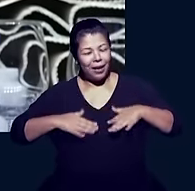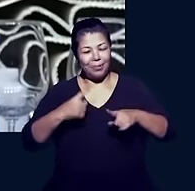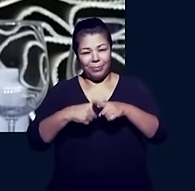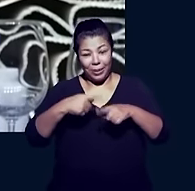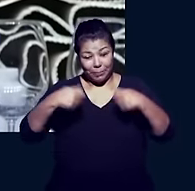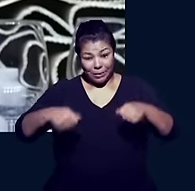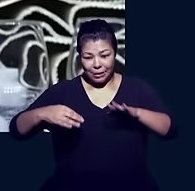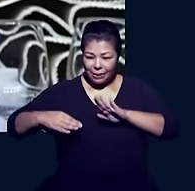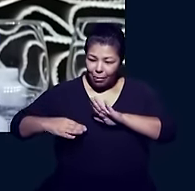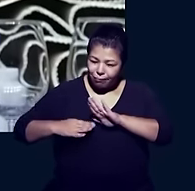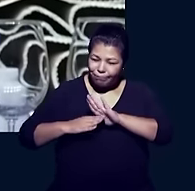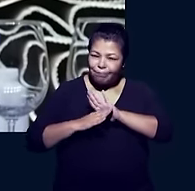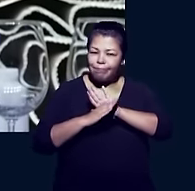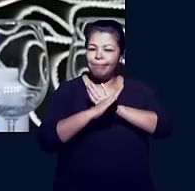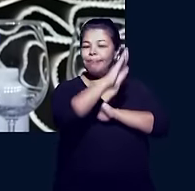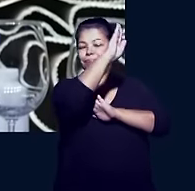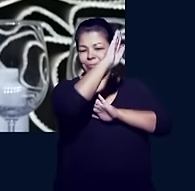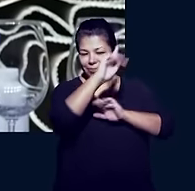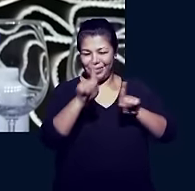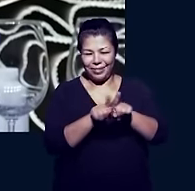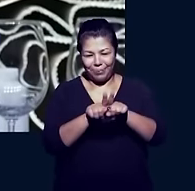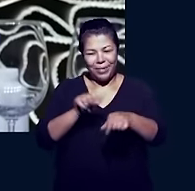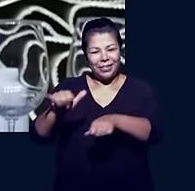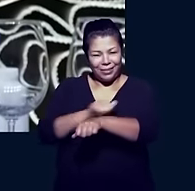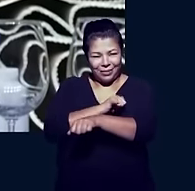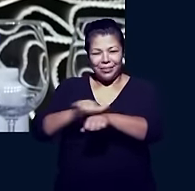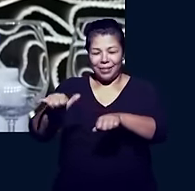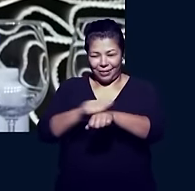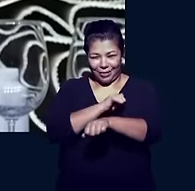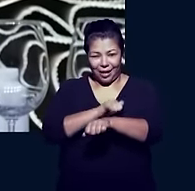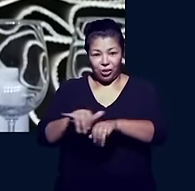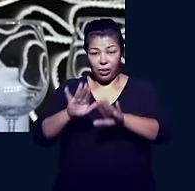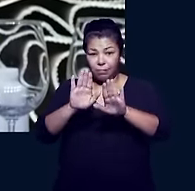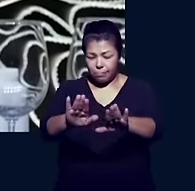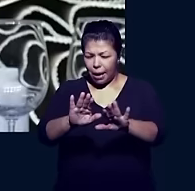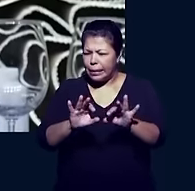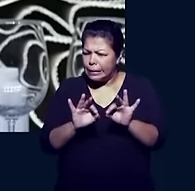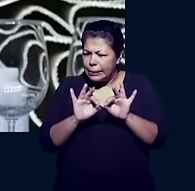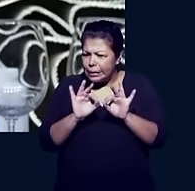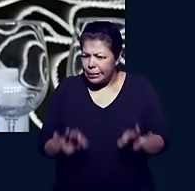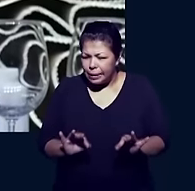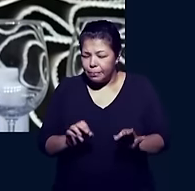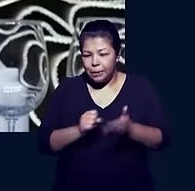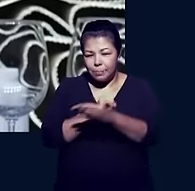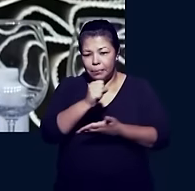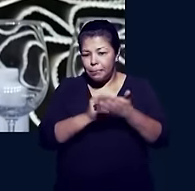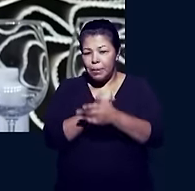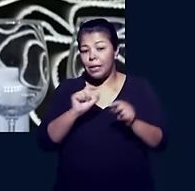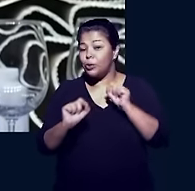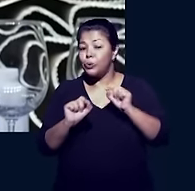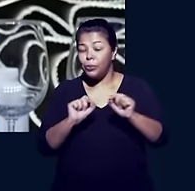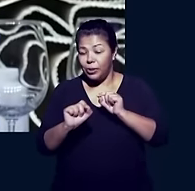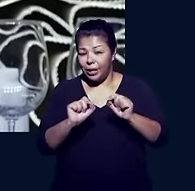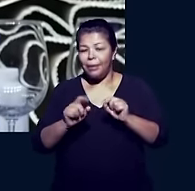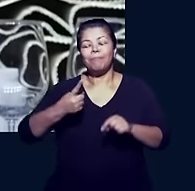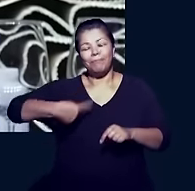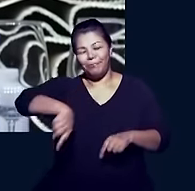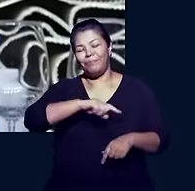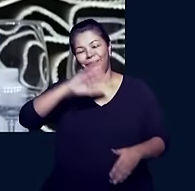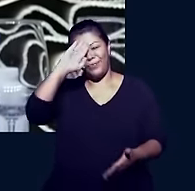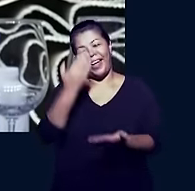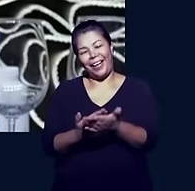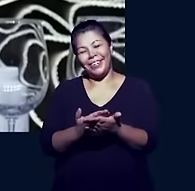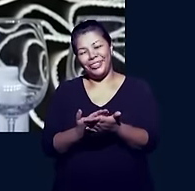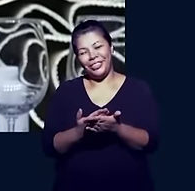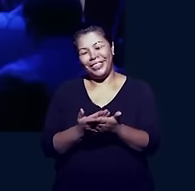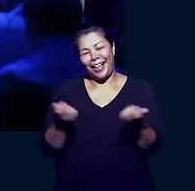verdade o risco nas estratégias da casa mas a avaliação básica é que sim há várias indicações que dessa vez agisa vai Vou